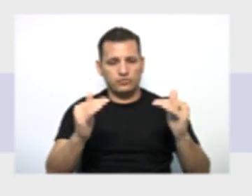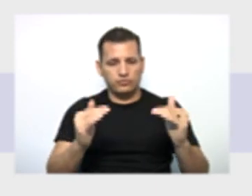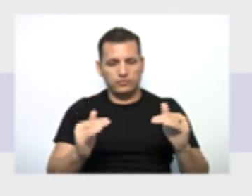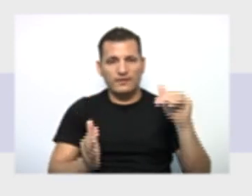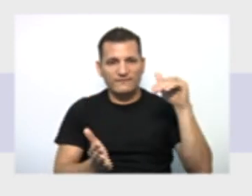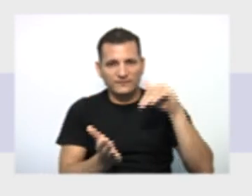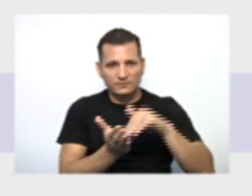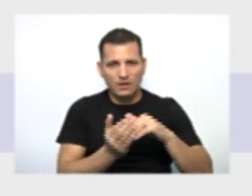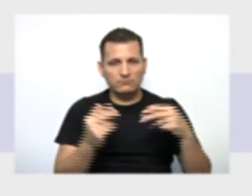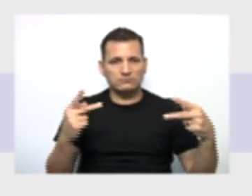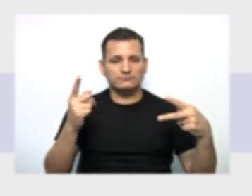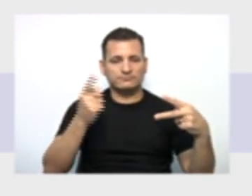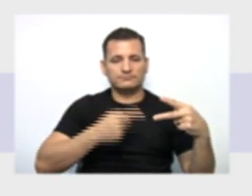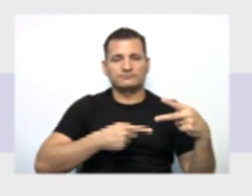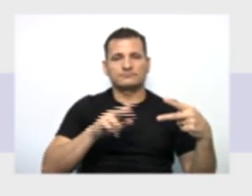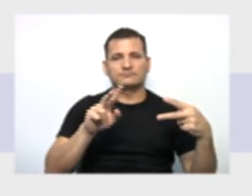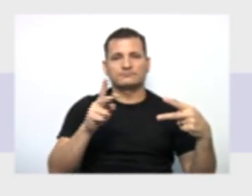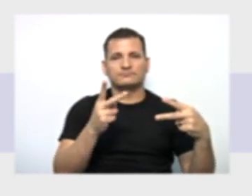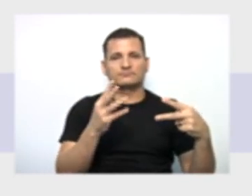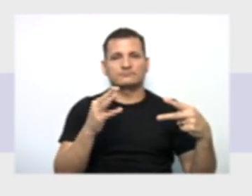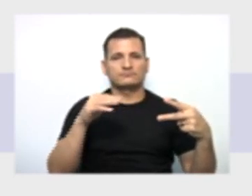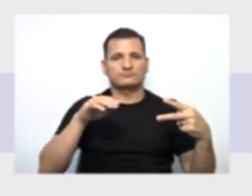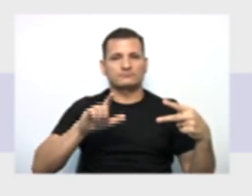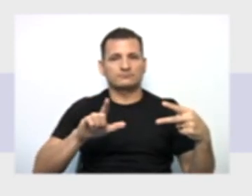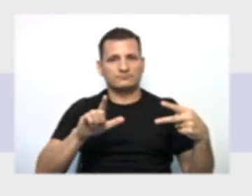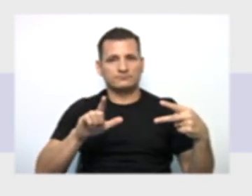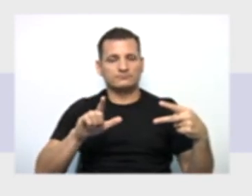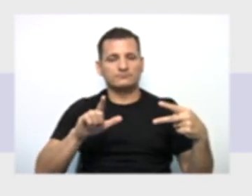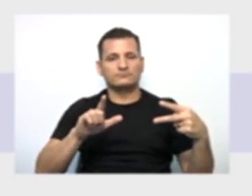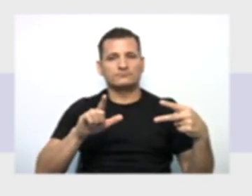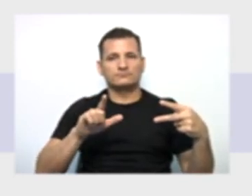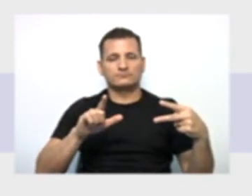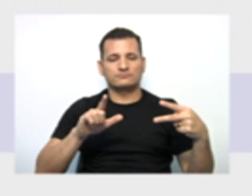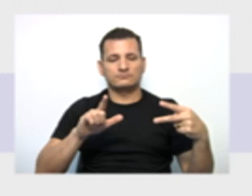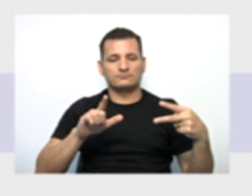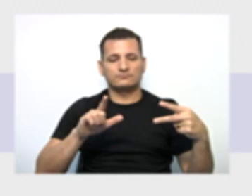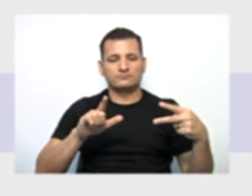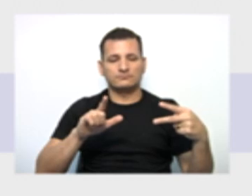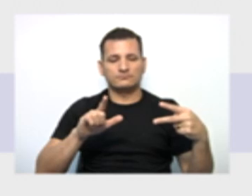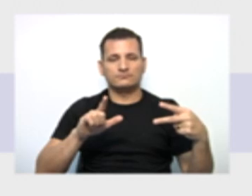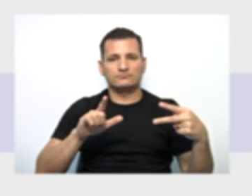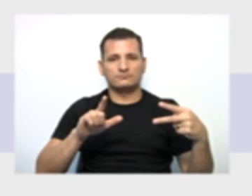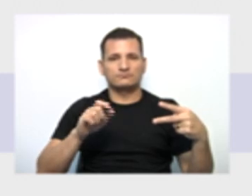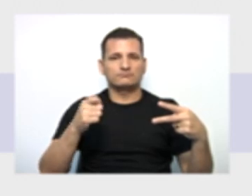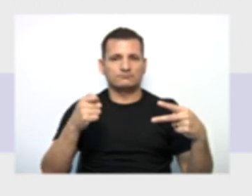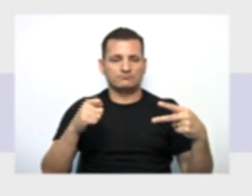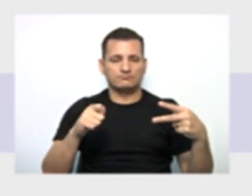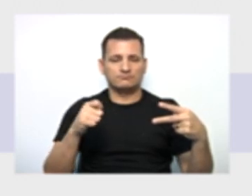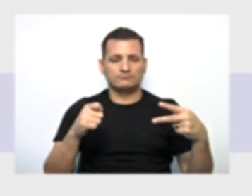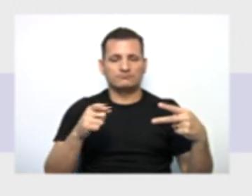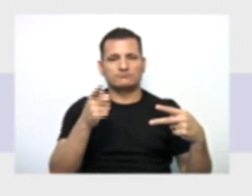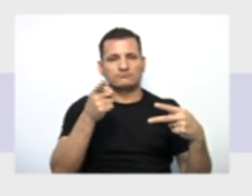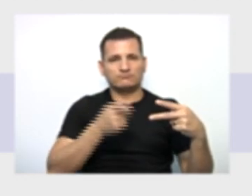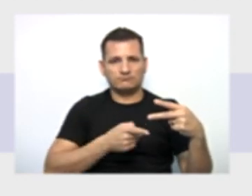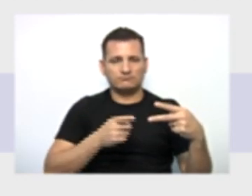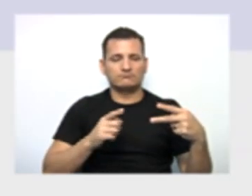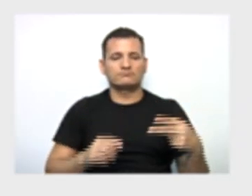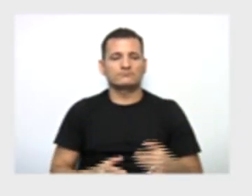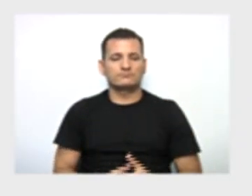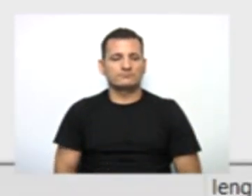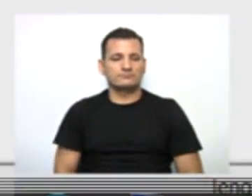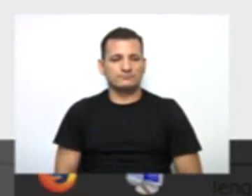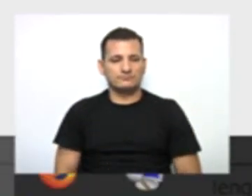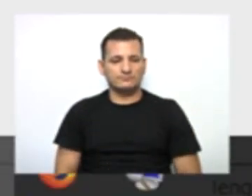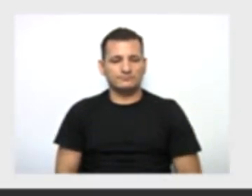tem que fechar HTML. No final de todo o código tem que fechar a tag.